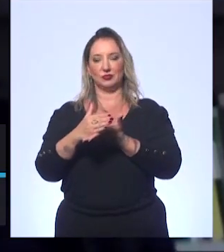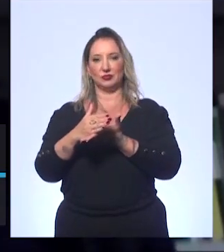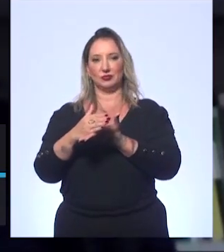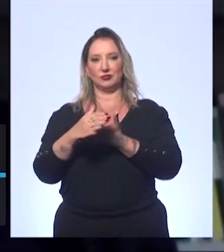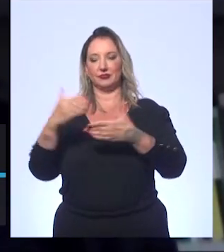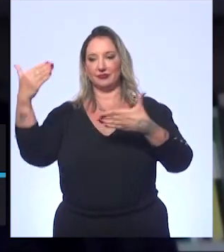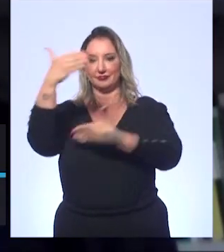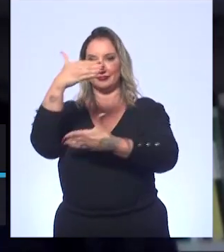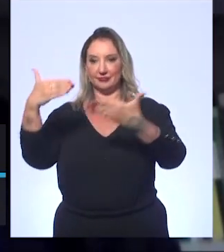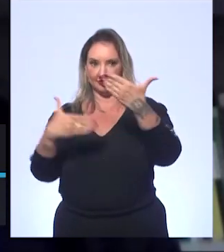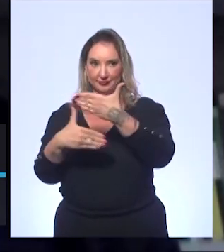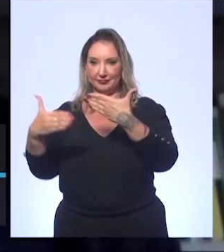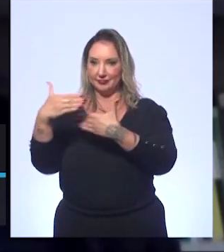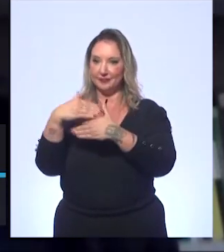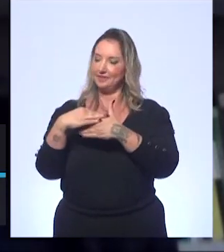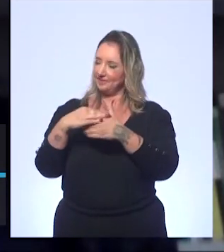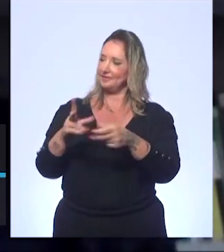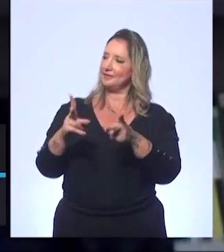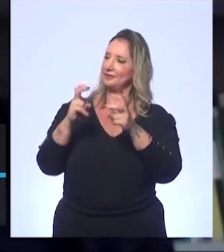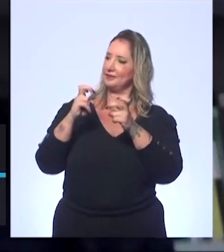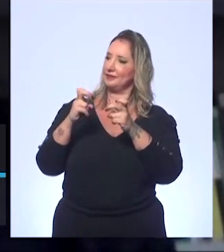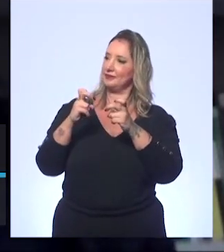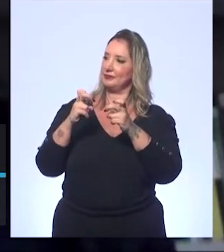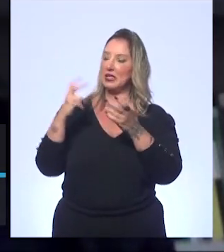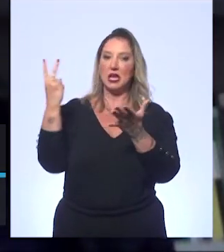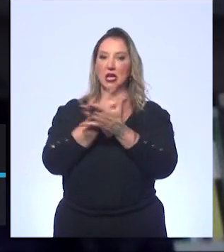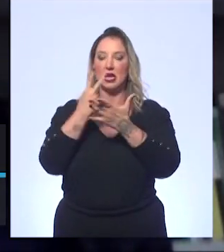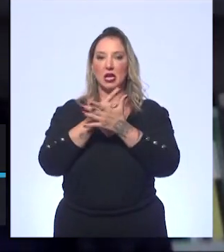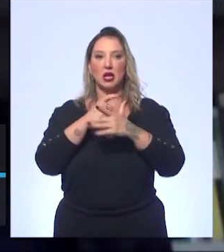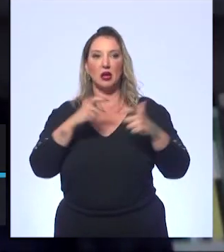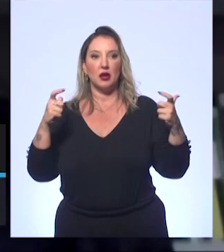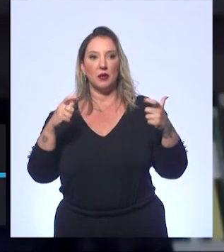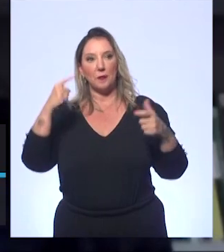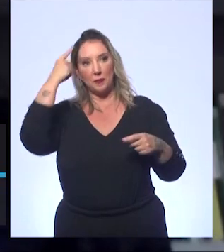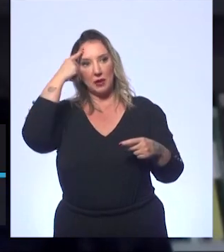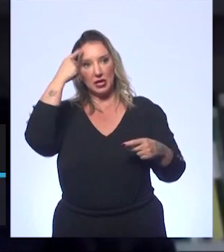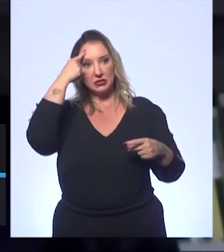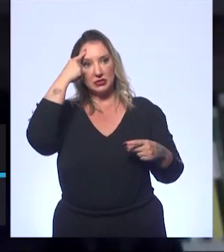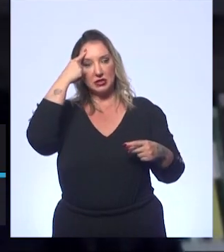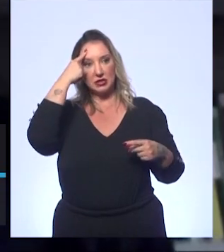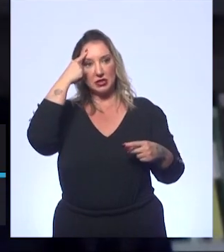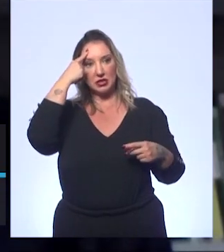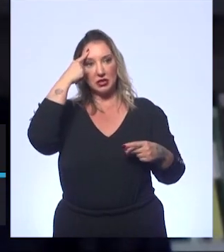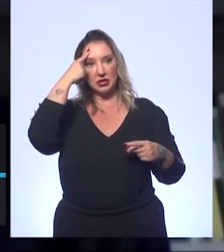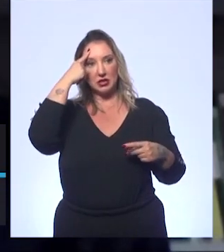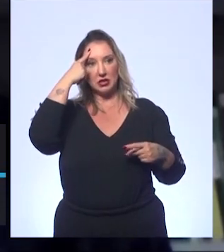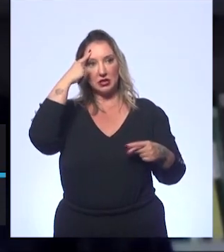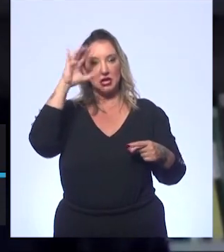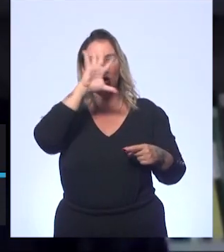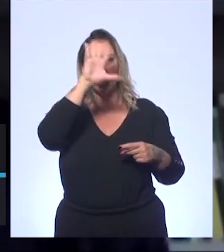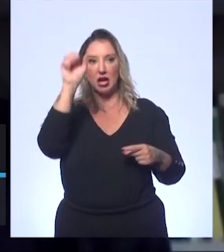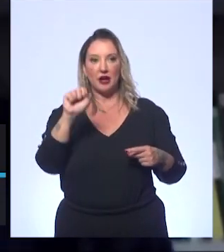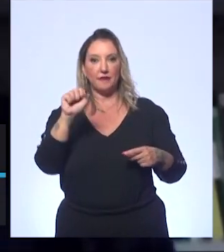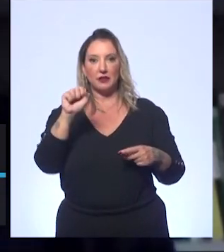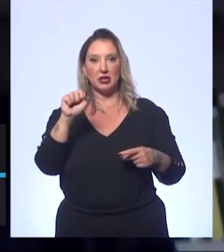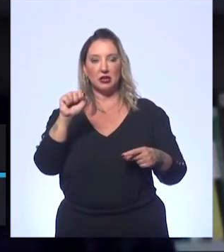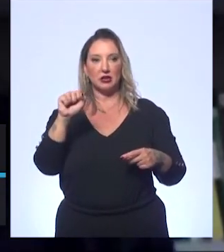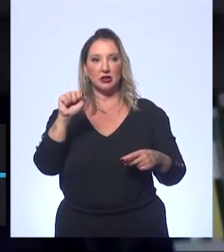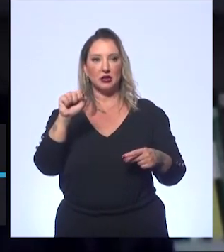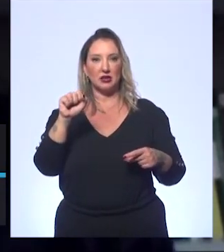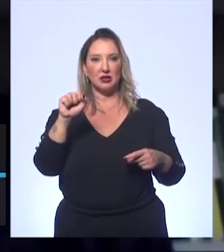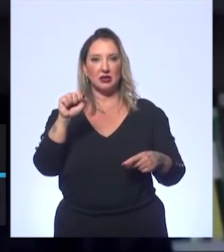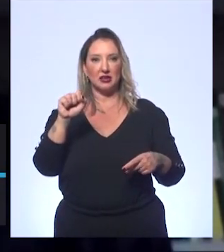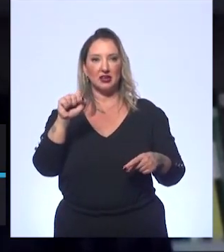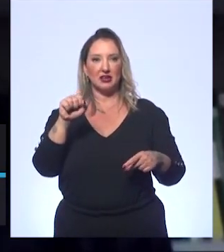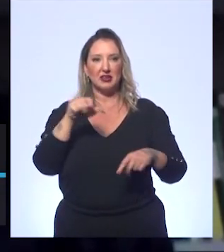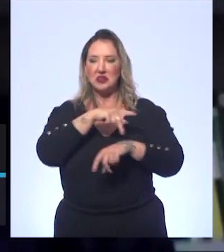slide preparado, que um dos grandes erros é que muitos consideram a África como um país. Até gente,